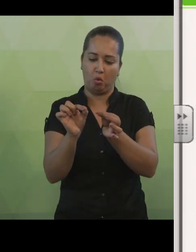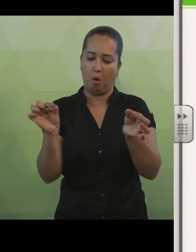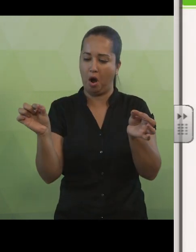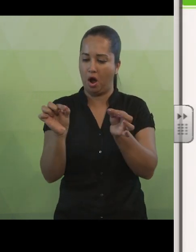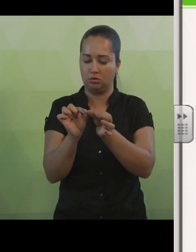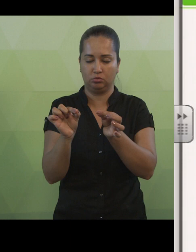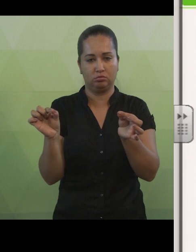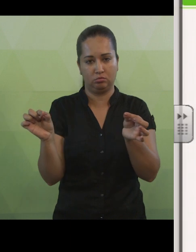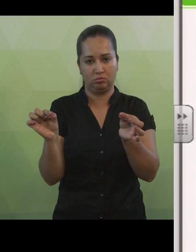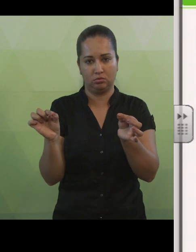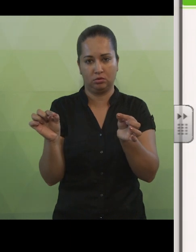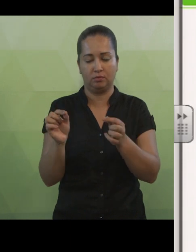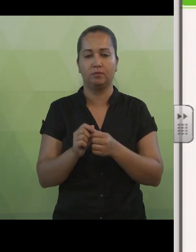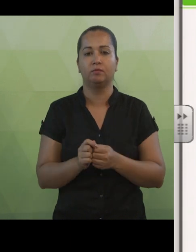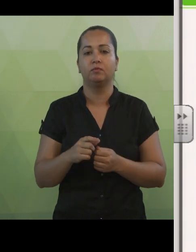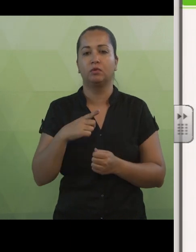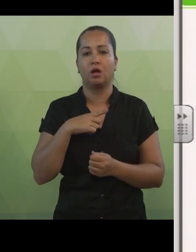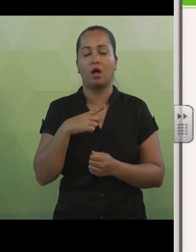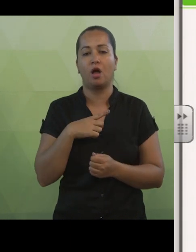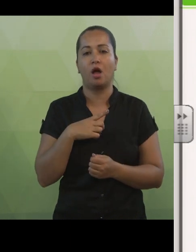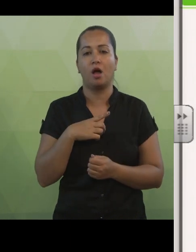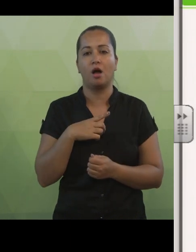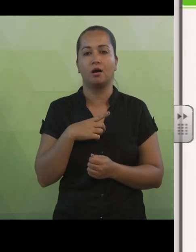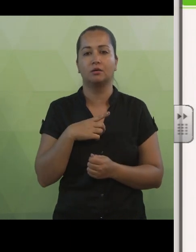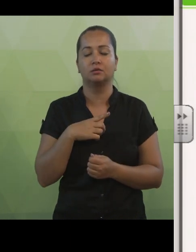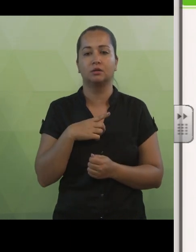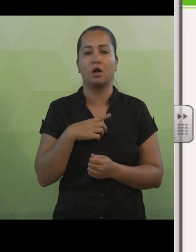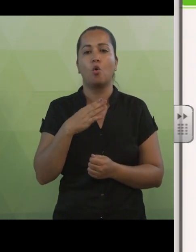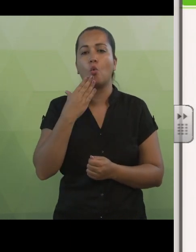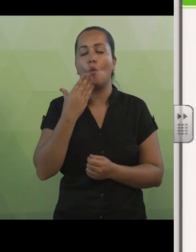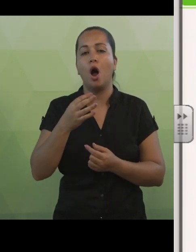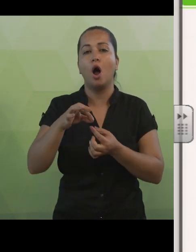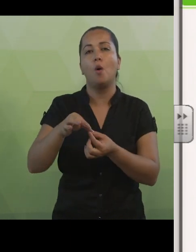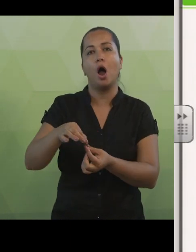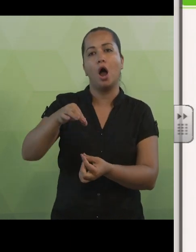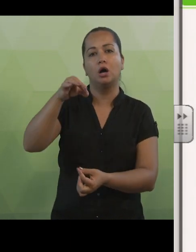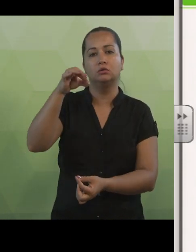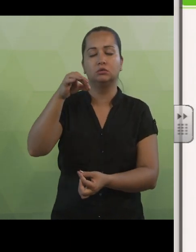tipo inteiro, do tipo float, né?